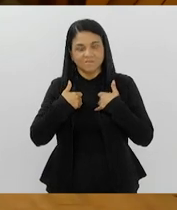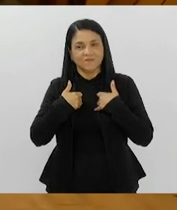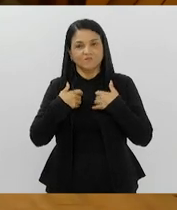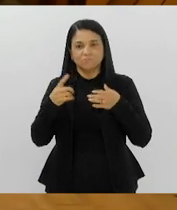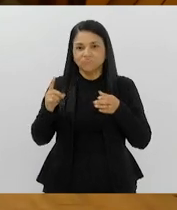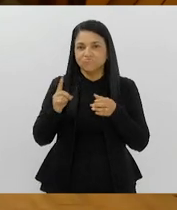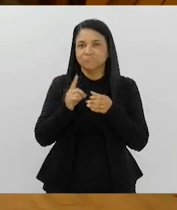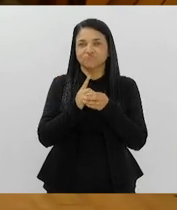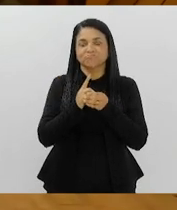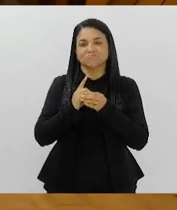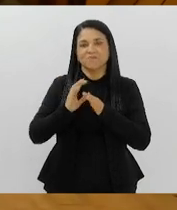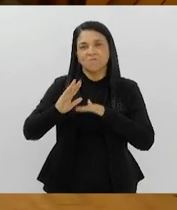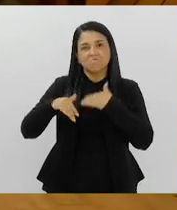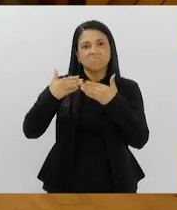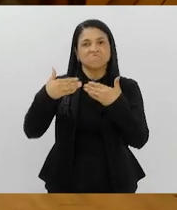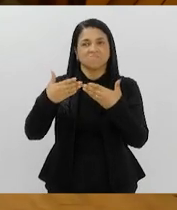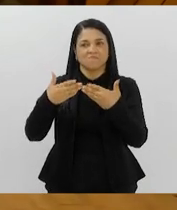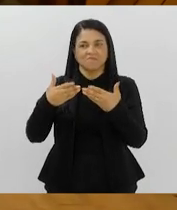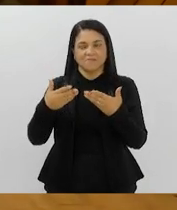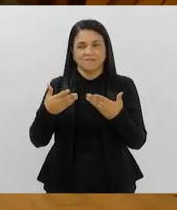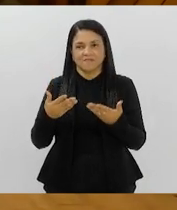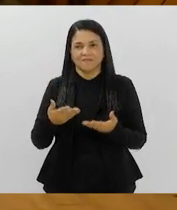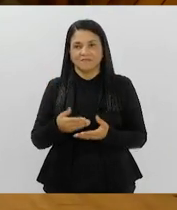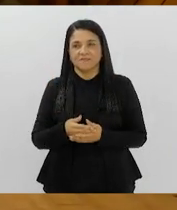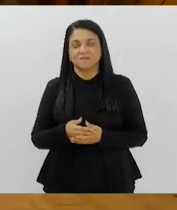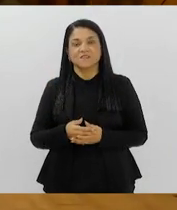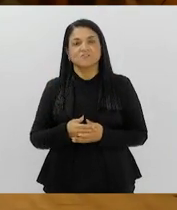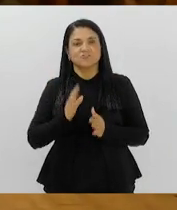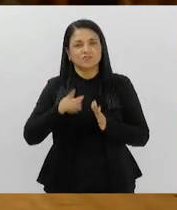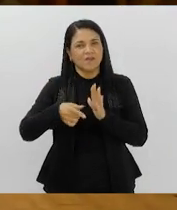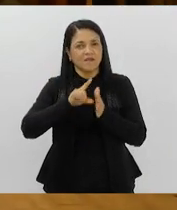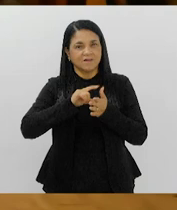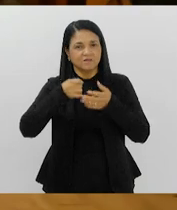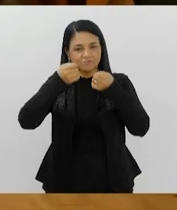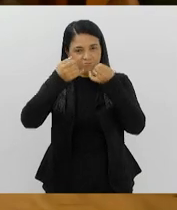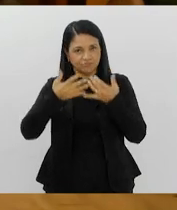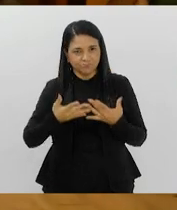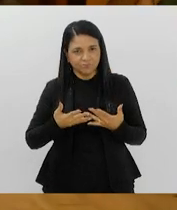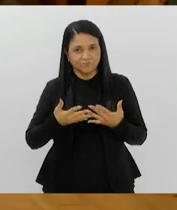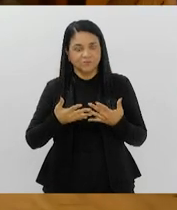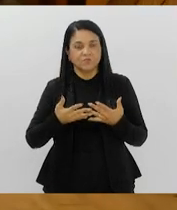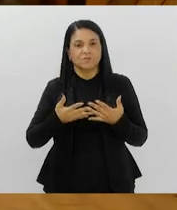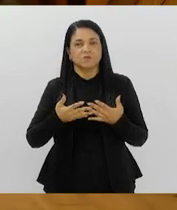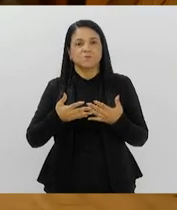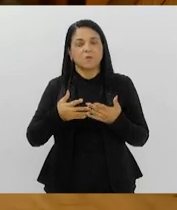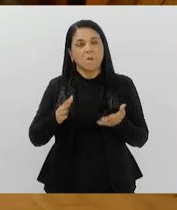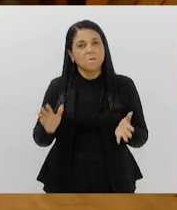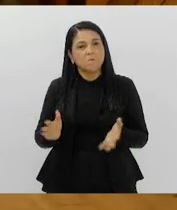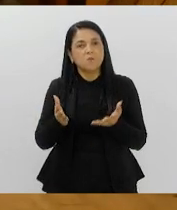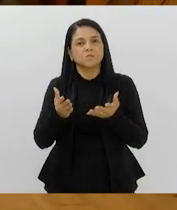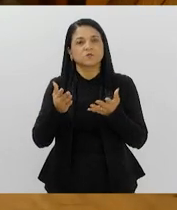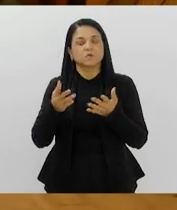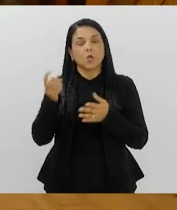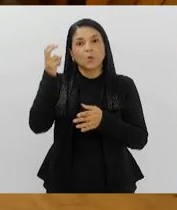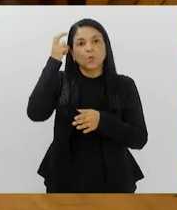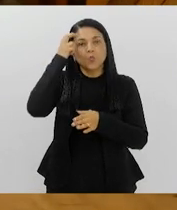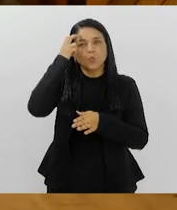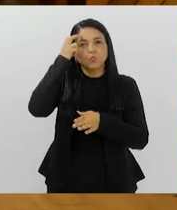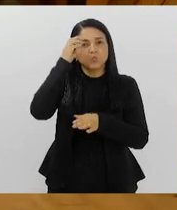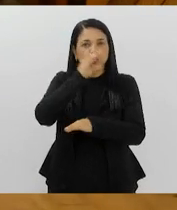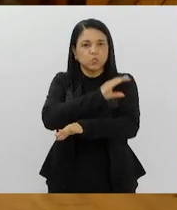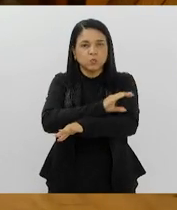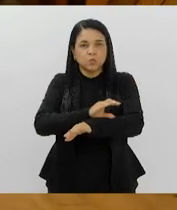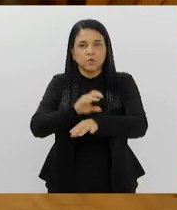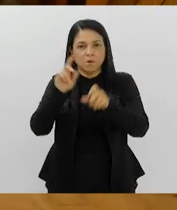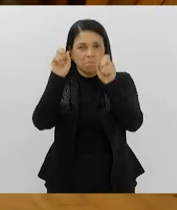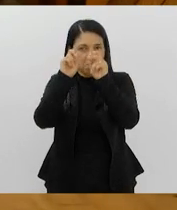maior. Muito obrigado. Como foi falado aqui, sobre a promoção de uma cultura de paz, nós sabemos que uma cultura não se constrói